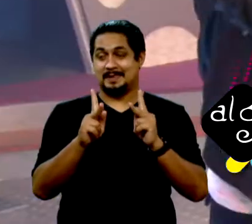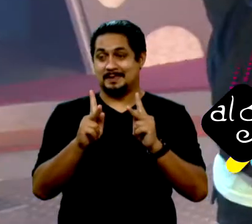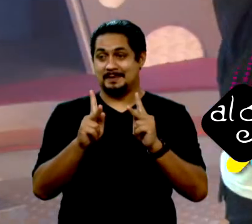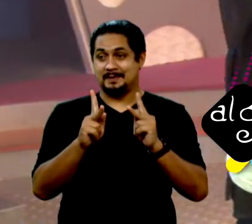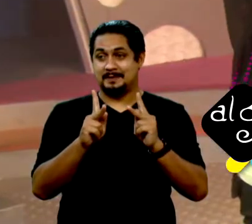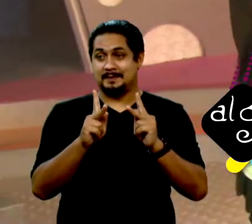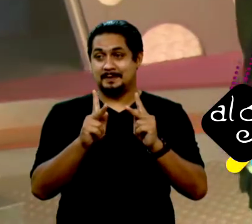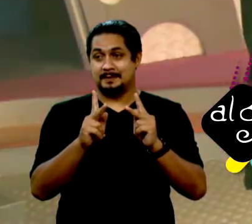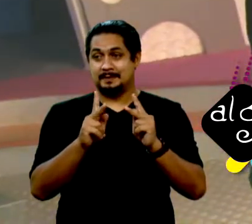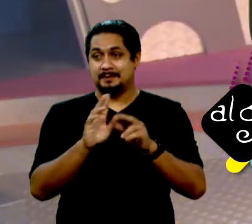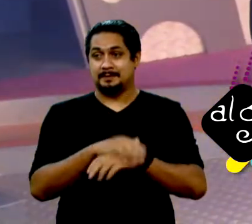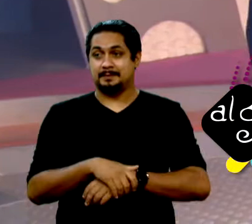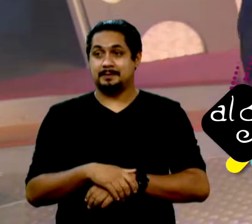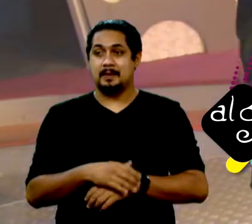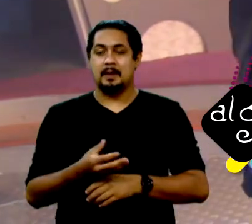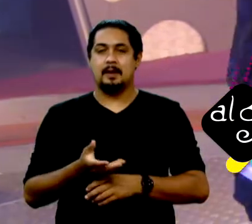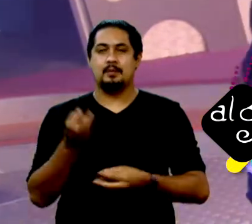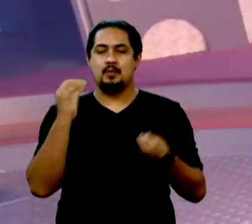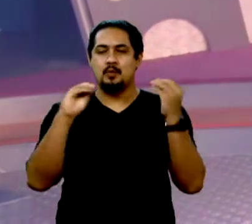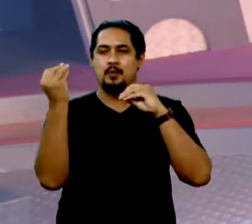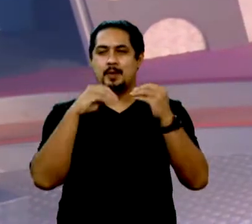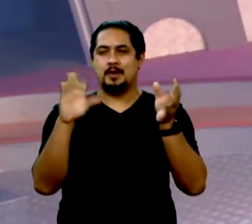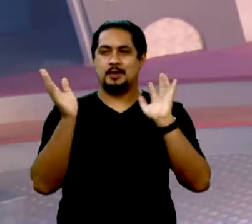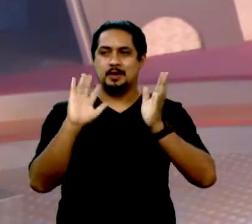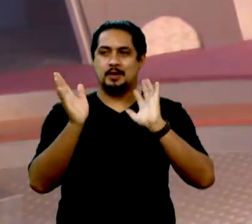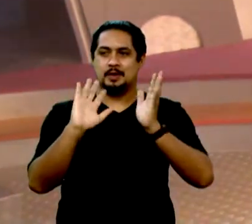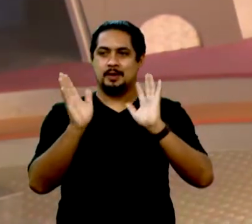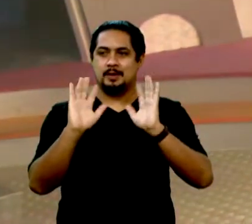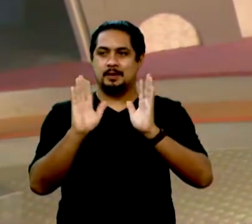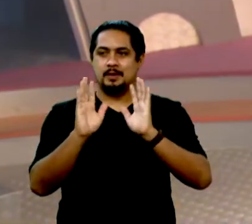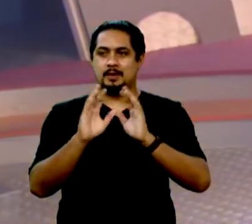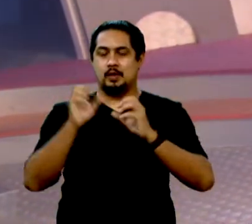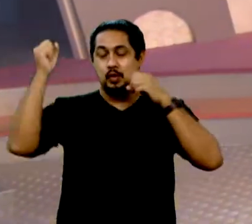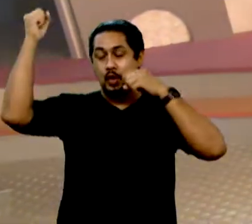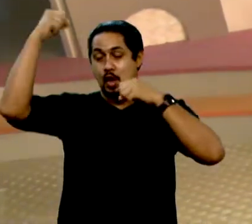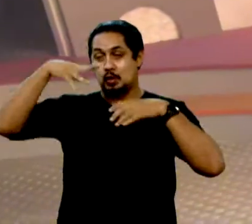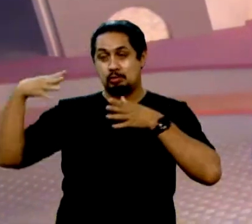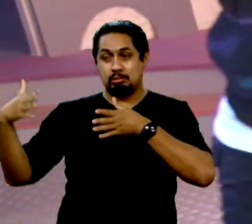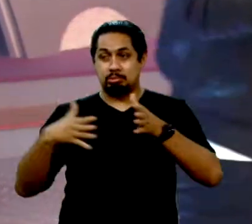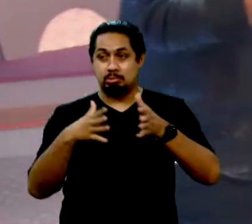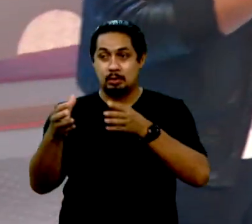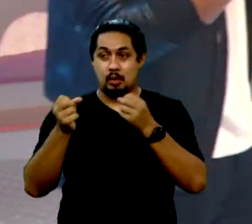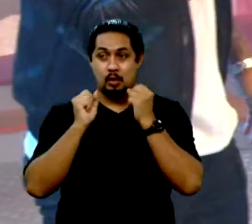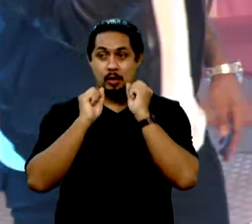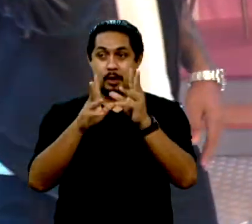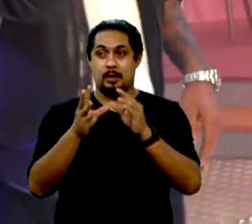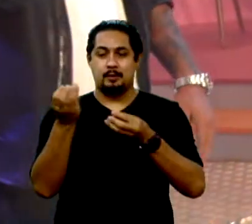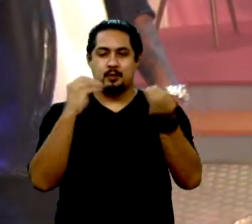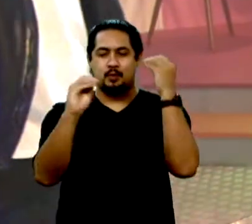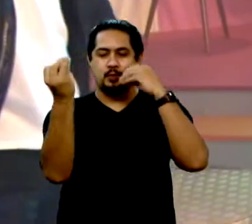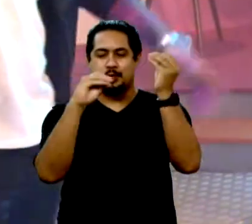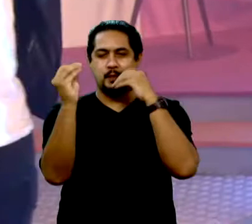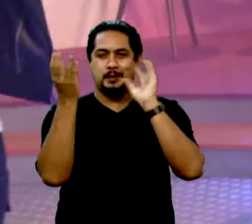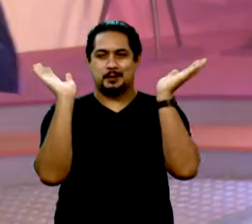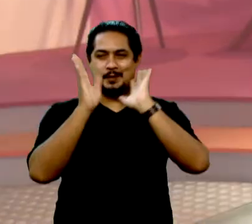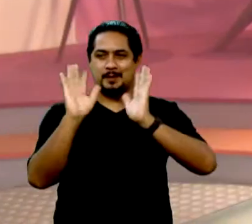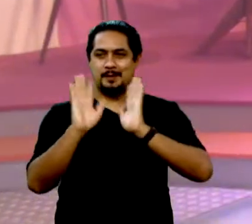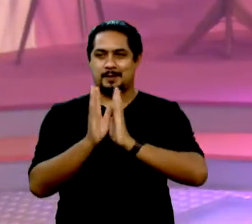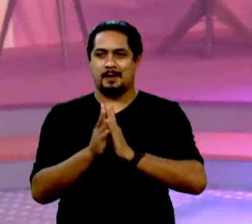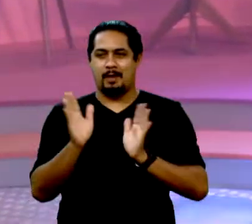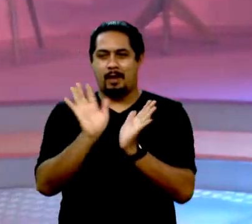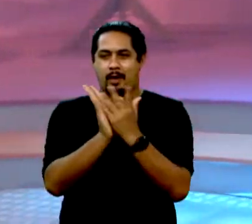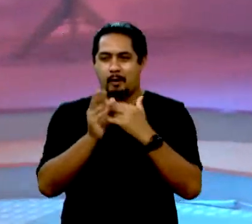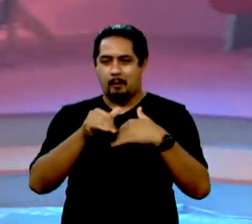sabor de moranguinho, beijo, querido. Beijo, meu amor, Deus te obrigado. Abençoe, tá? Muita luz no teu caminho, dá um beijo. Marquinhos Bill, beijo, meu amigo. Beijo. Algo